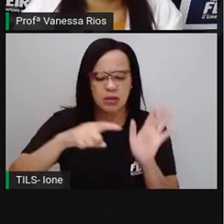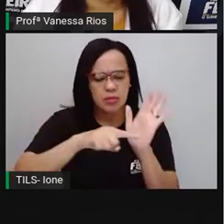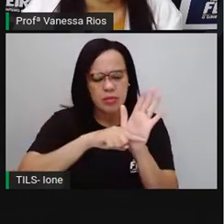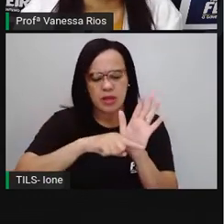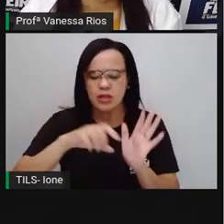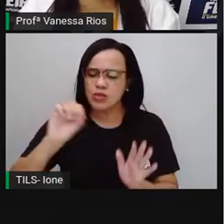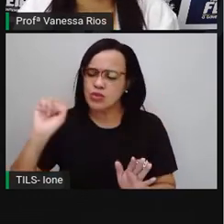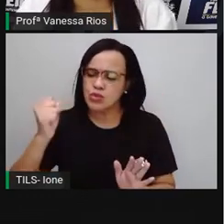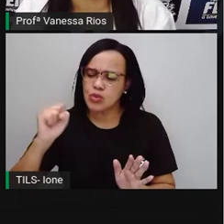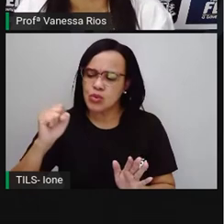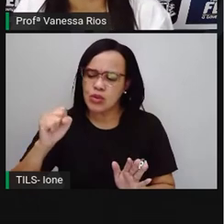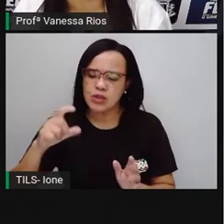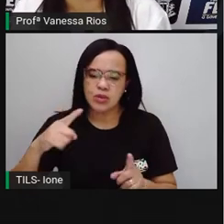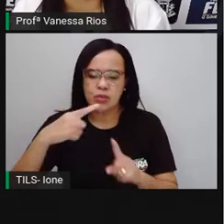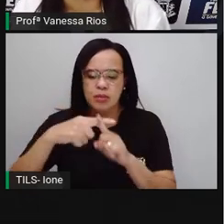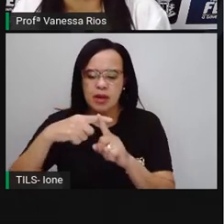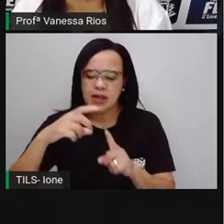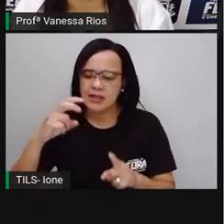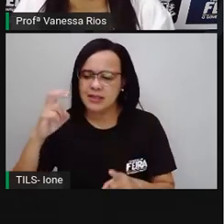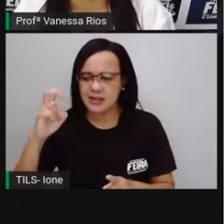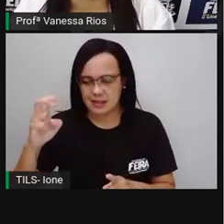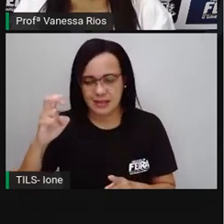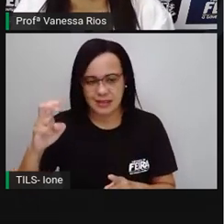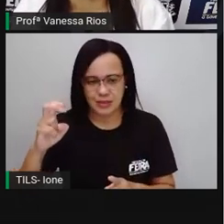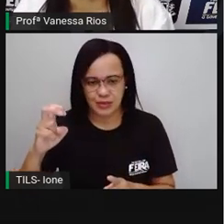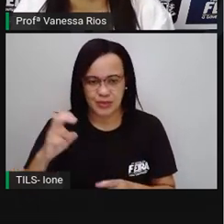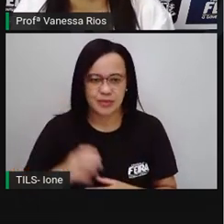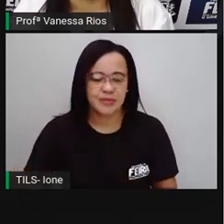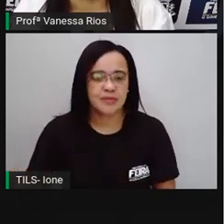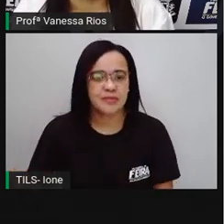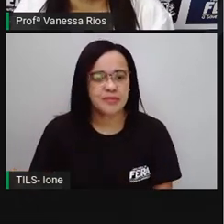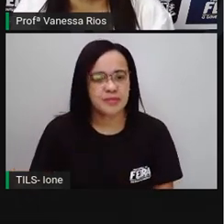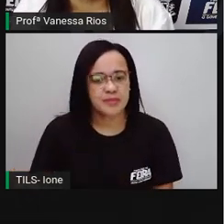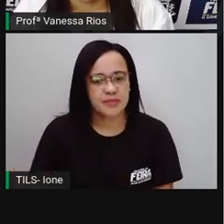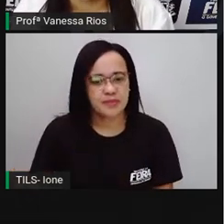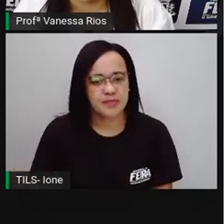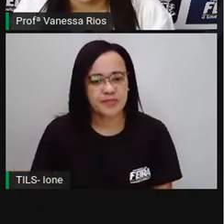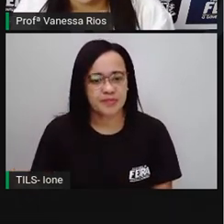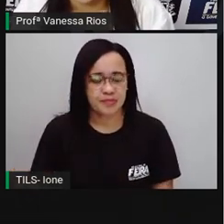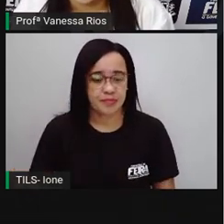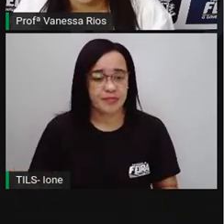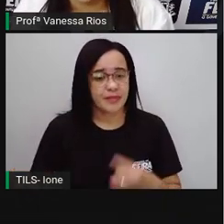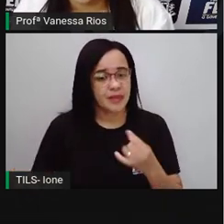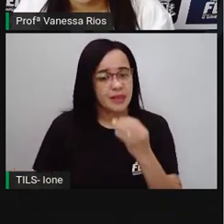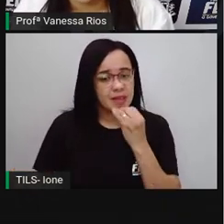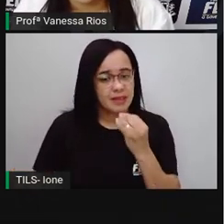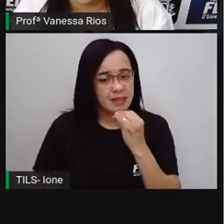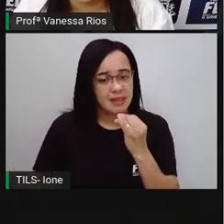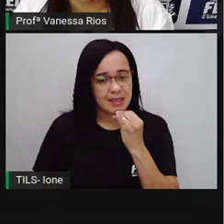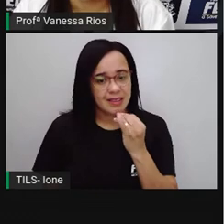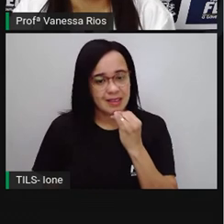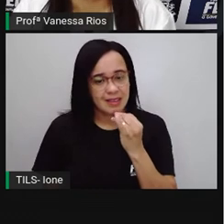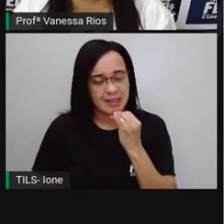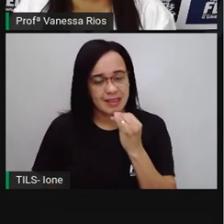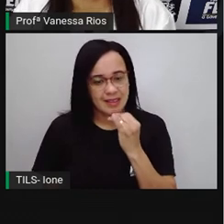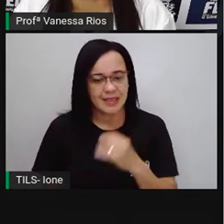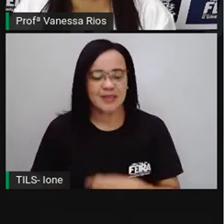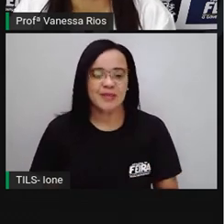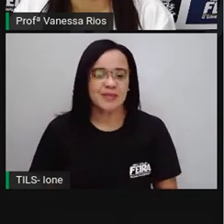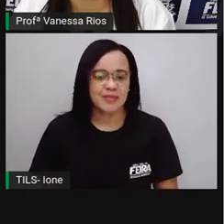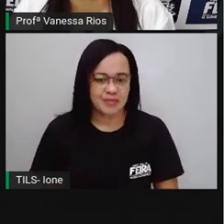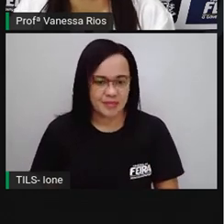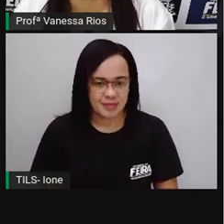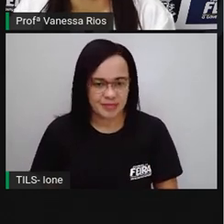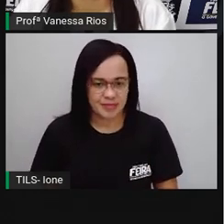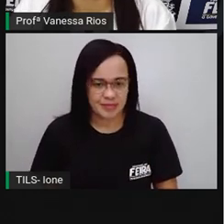5. O que a gente vai fazer? A gente vai deixar essa subtração aqui quietinha, né? A pontinha de menos. E vamos juntar